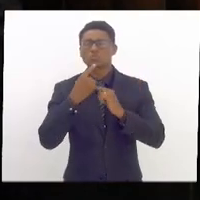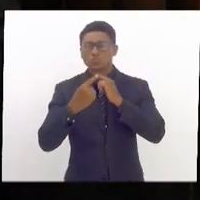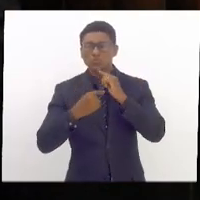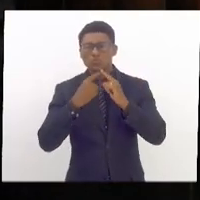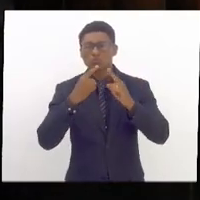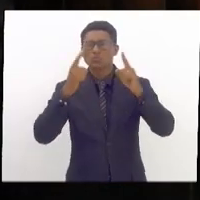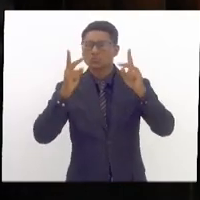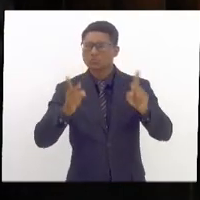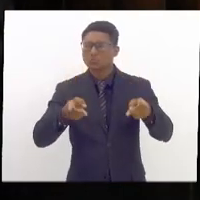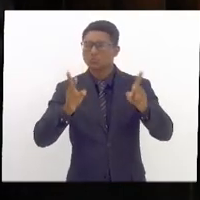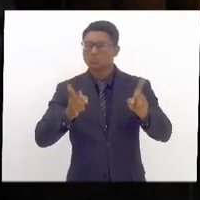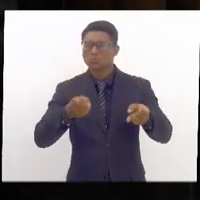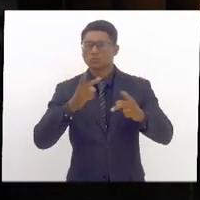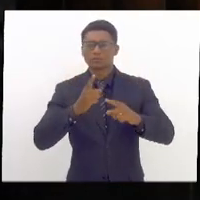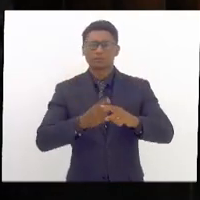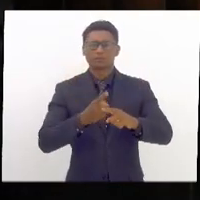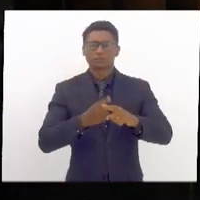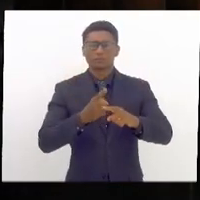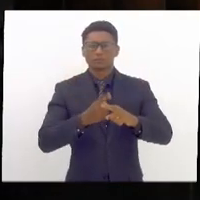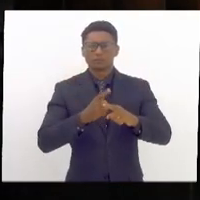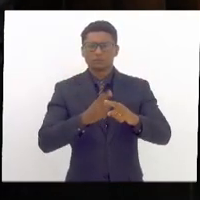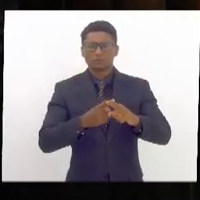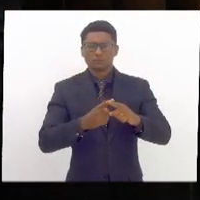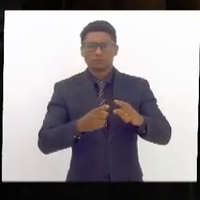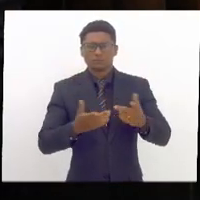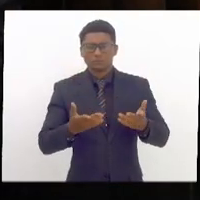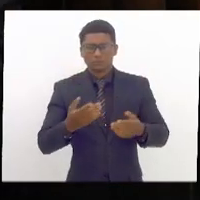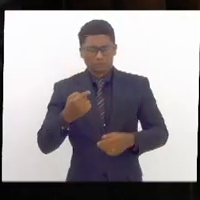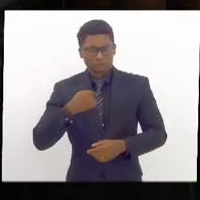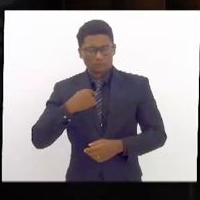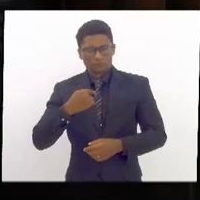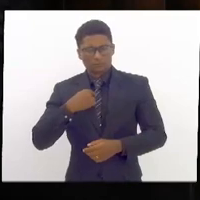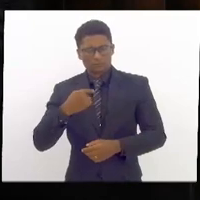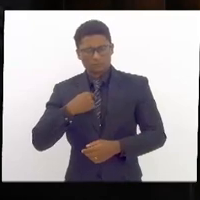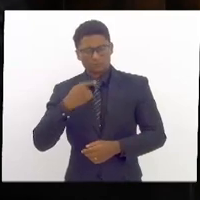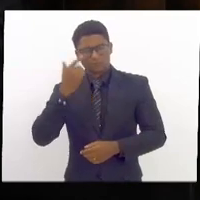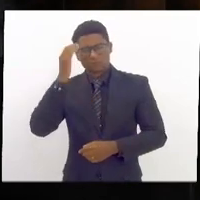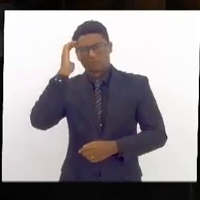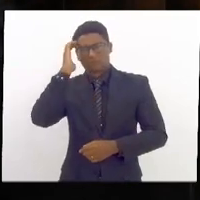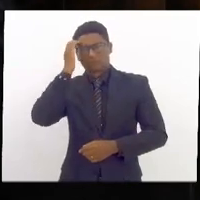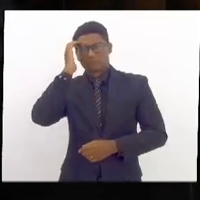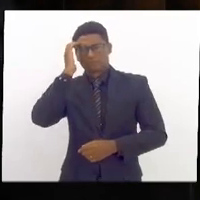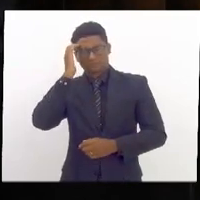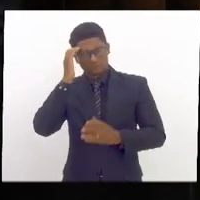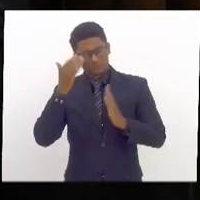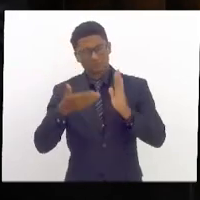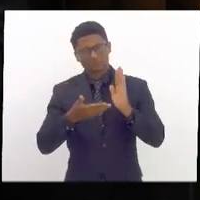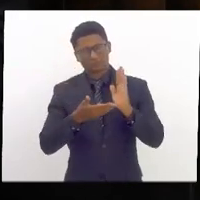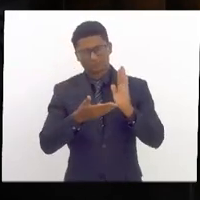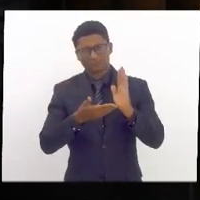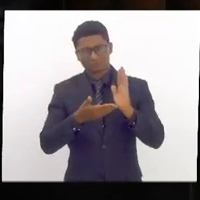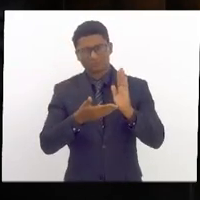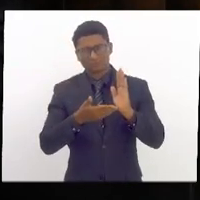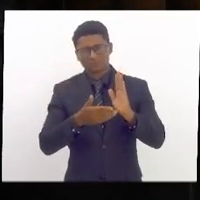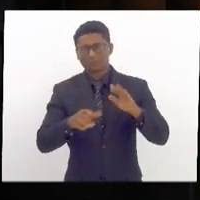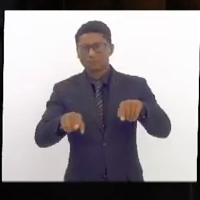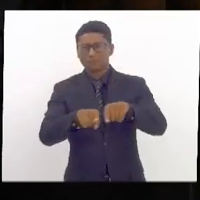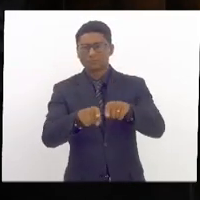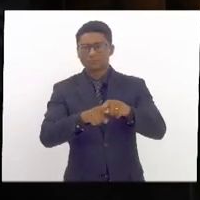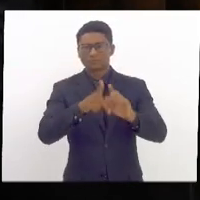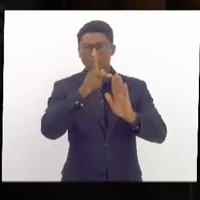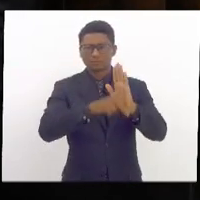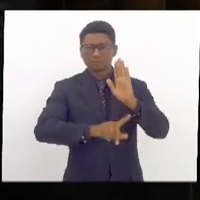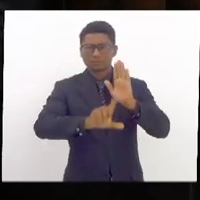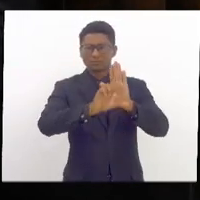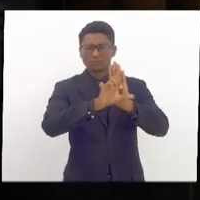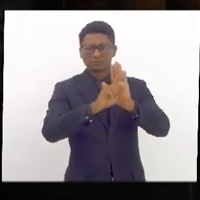não só por problemas de conteúdo meu, interpretativos meus, porque eu acho também, Luiz Paulo, que o projeto deixa muita